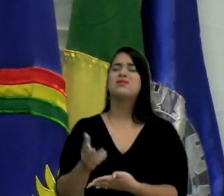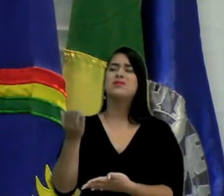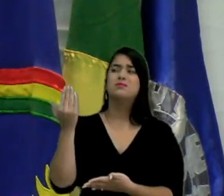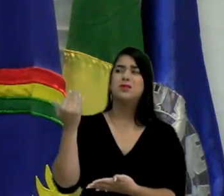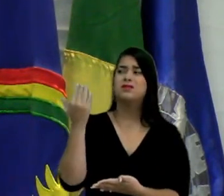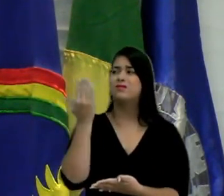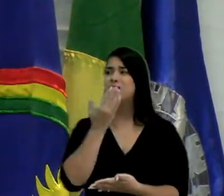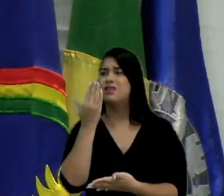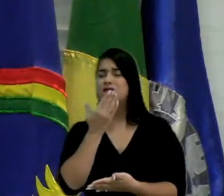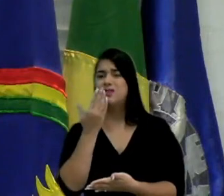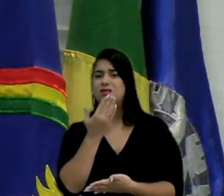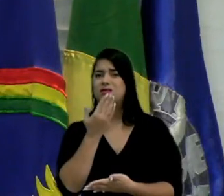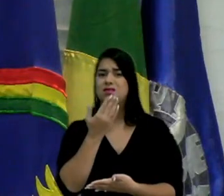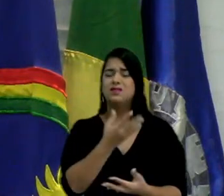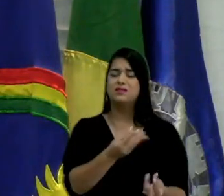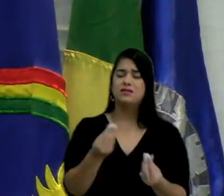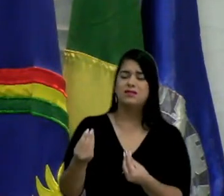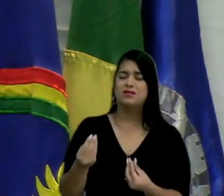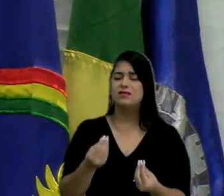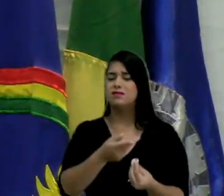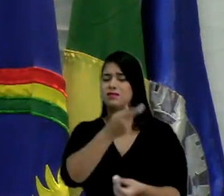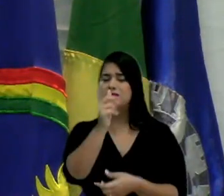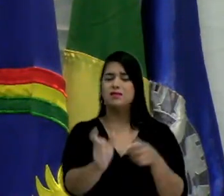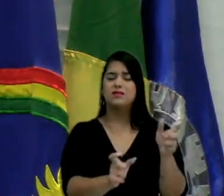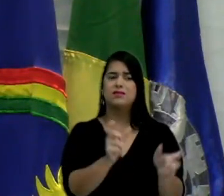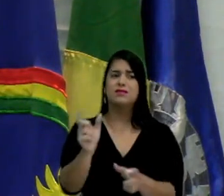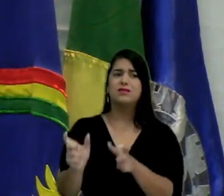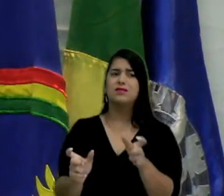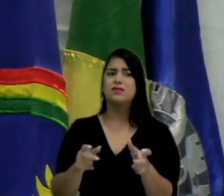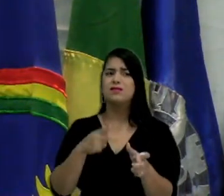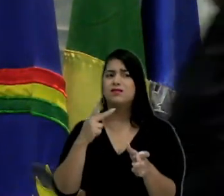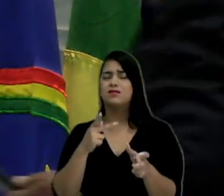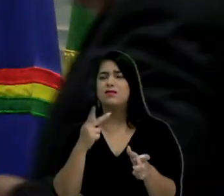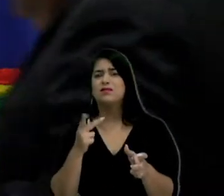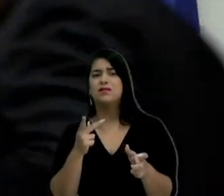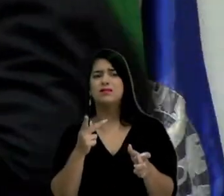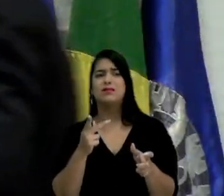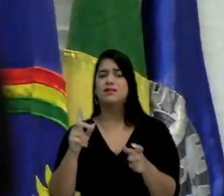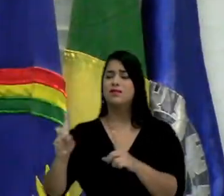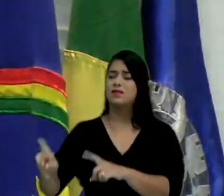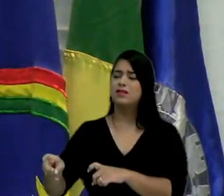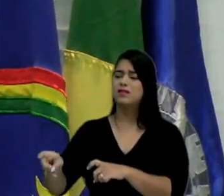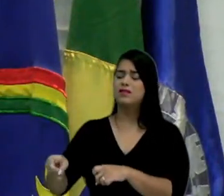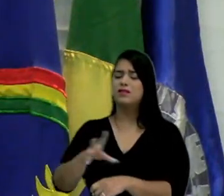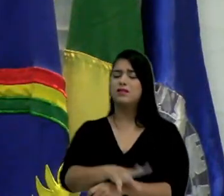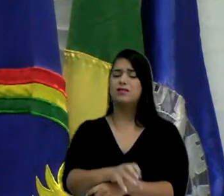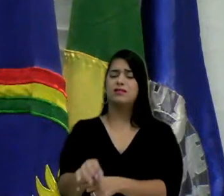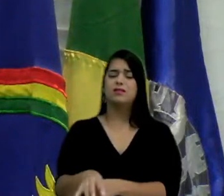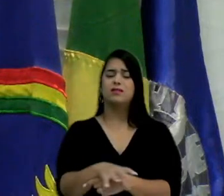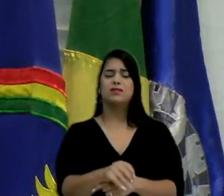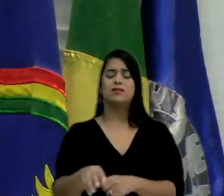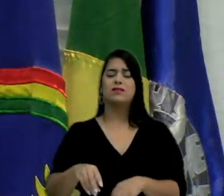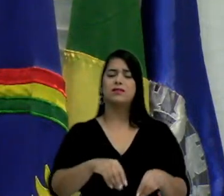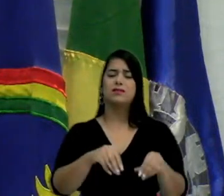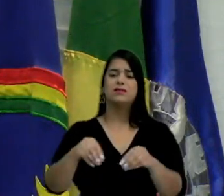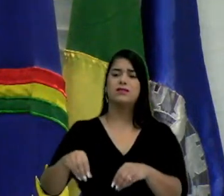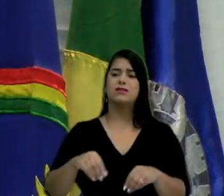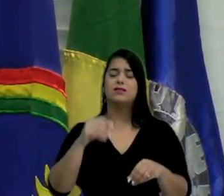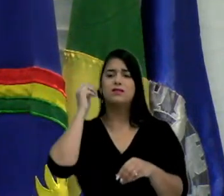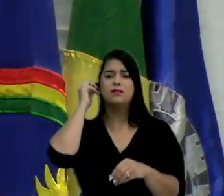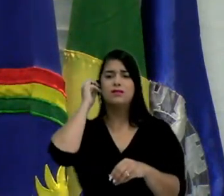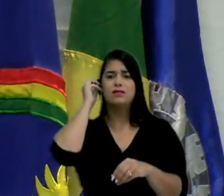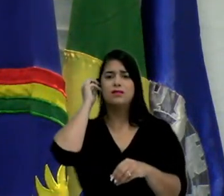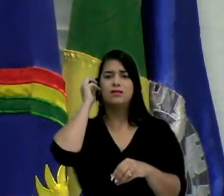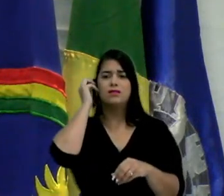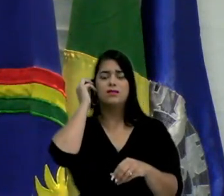gente não via tanta gente falando em aração de terra de defender a agricultura mas graças a à nossa vinda aqui quando a gente